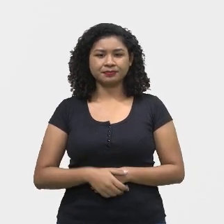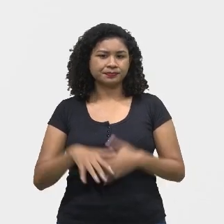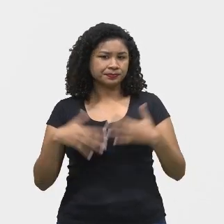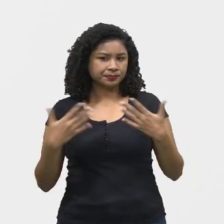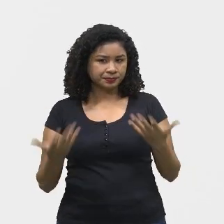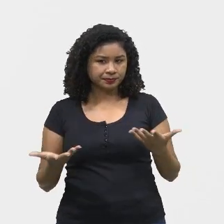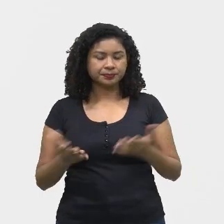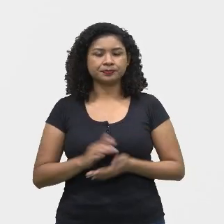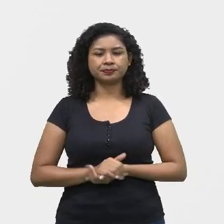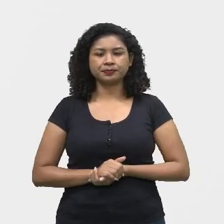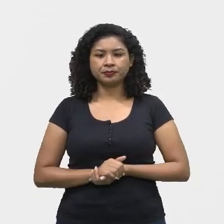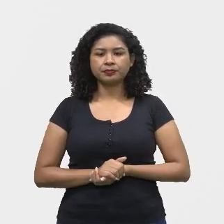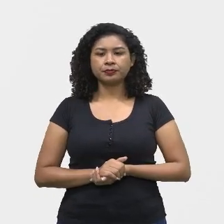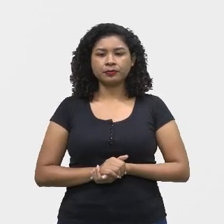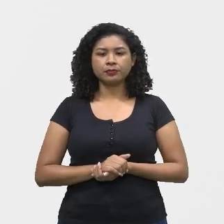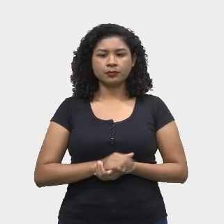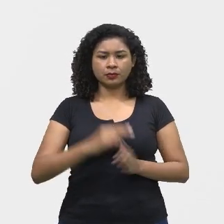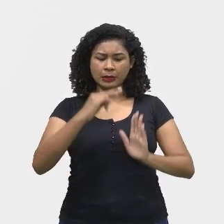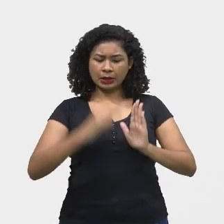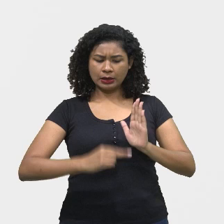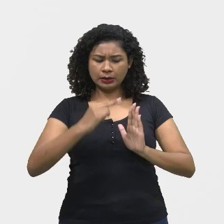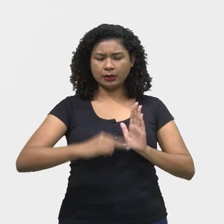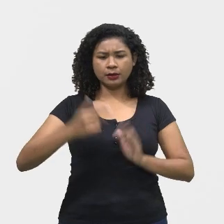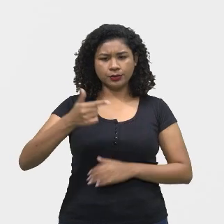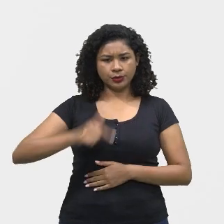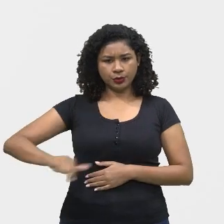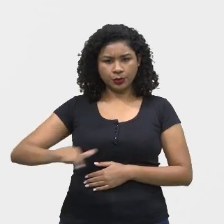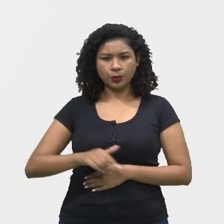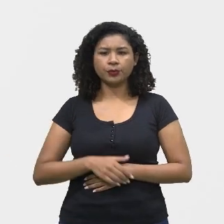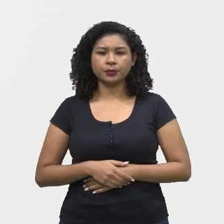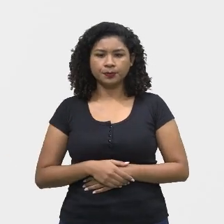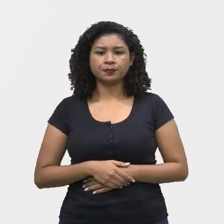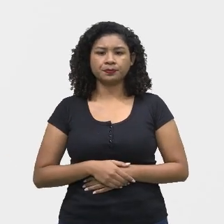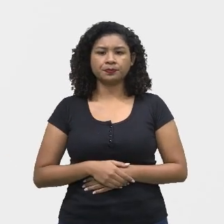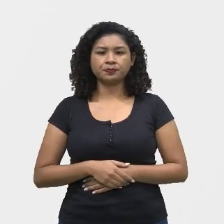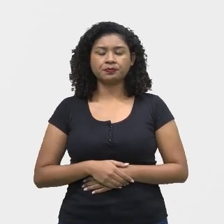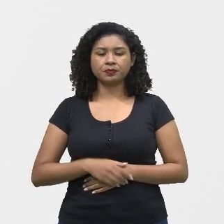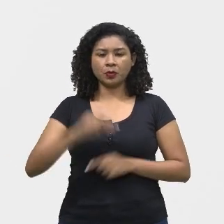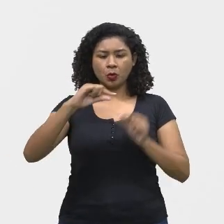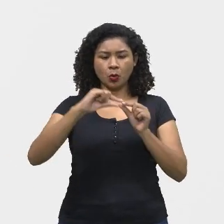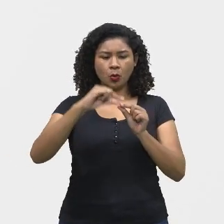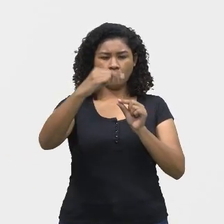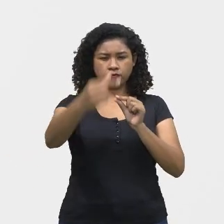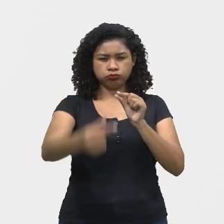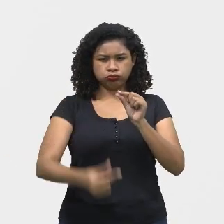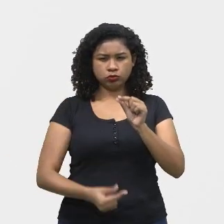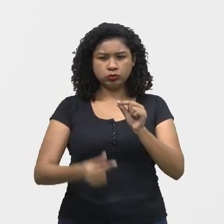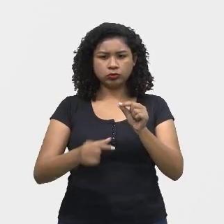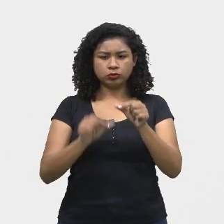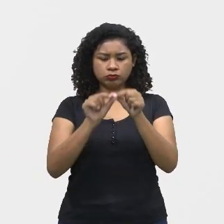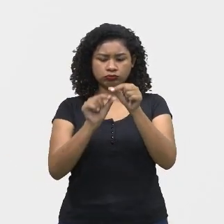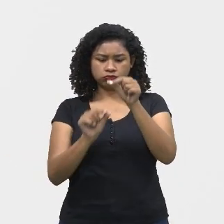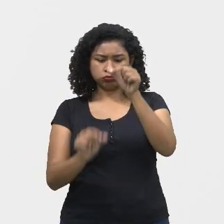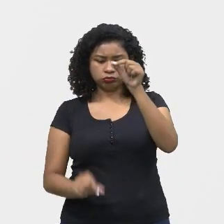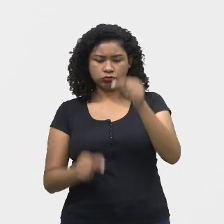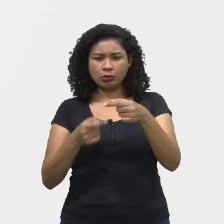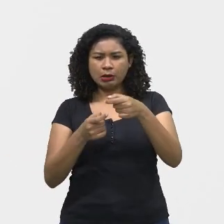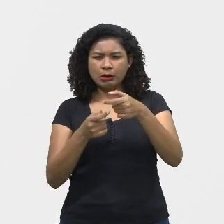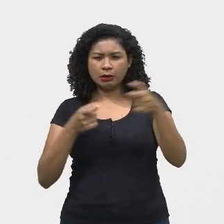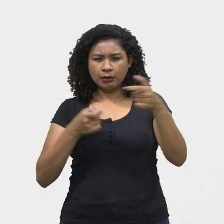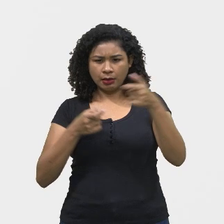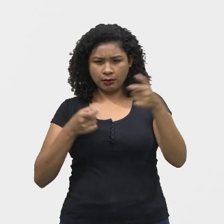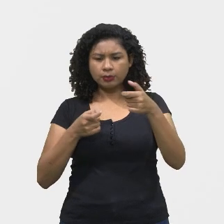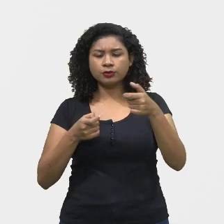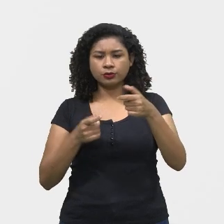Primeiramente vamos recapitular, né, essa primeira questão. O conjunto arco e flecha é constituído por um elástico preso a um